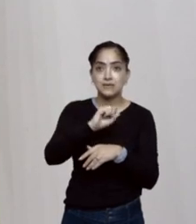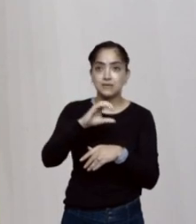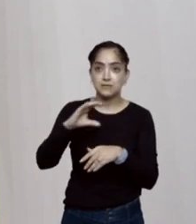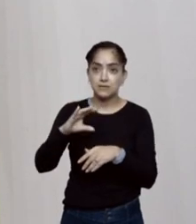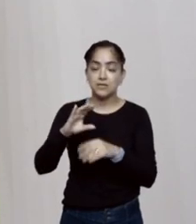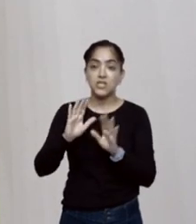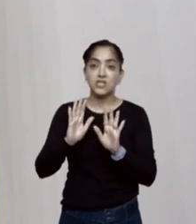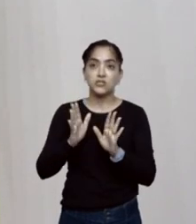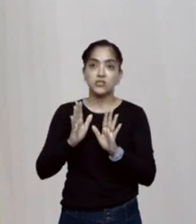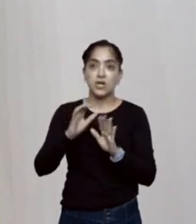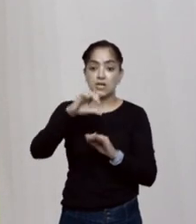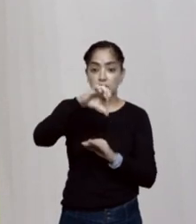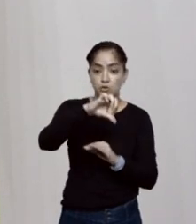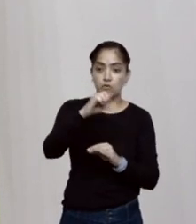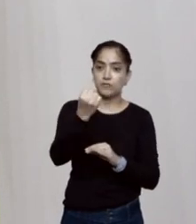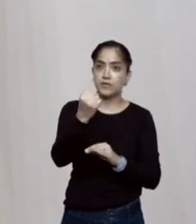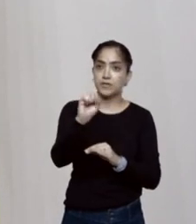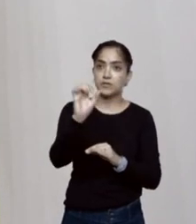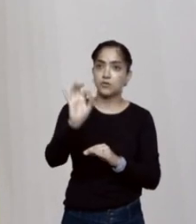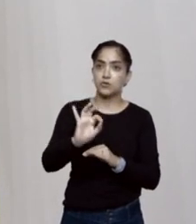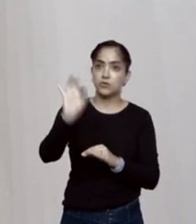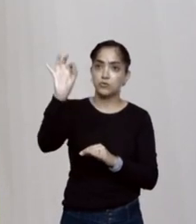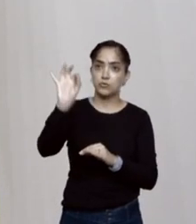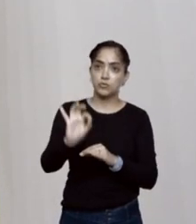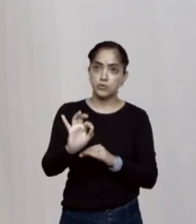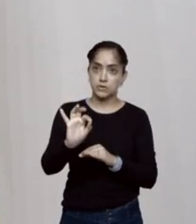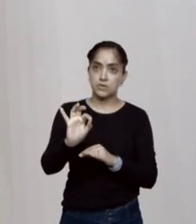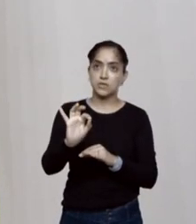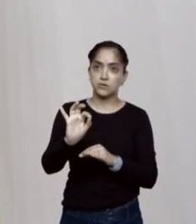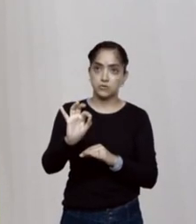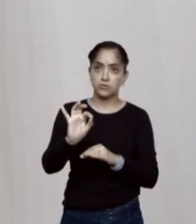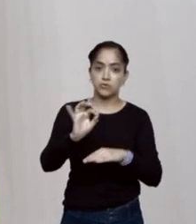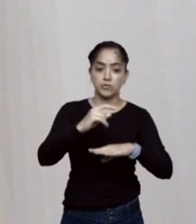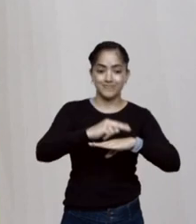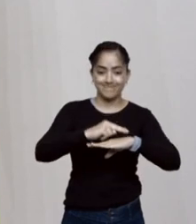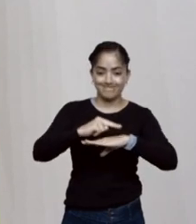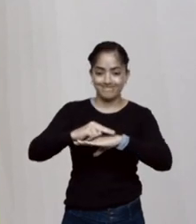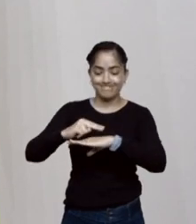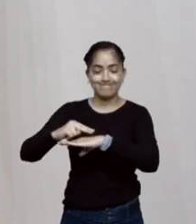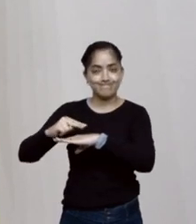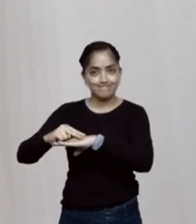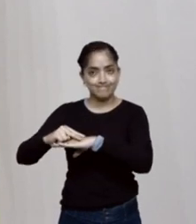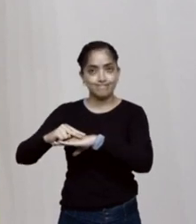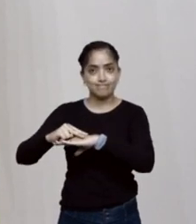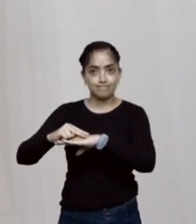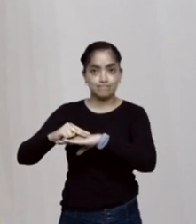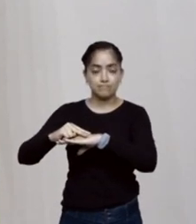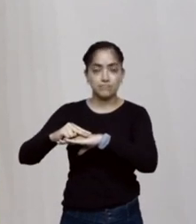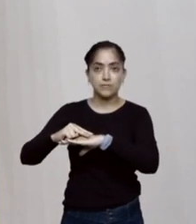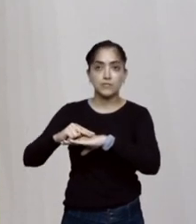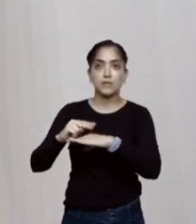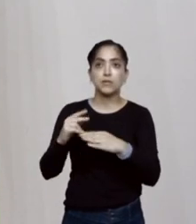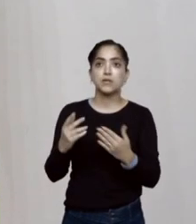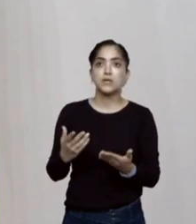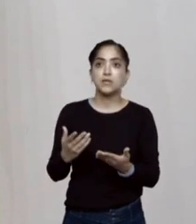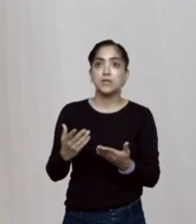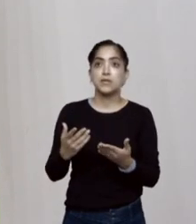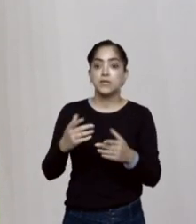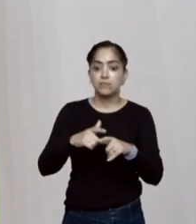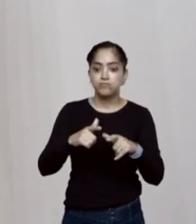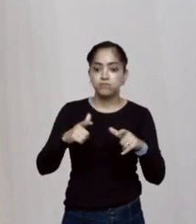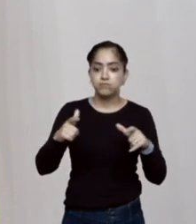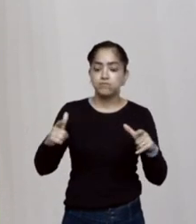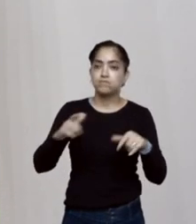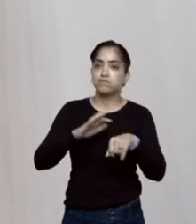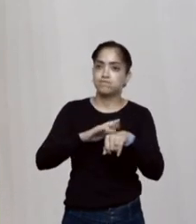ocupa 98 por cento dos seus leitos pediátricos e a quantidade de